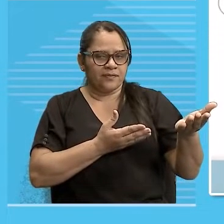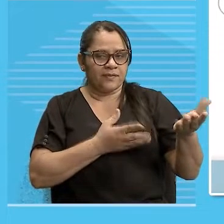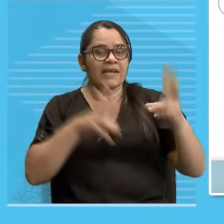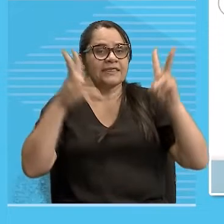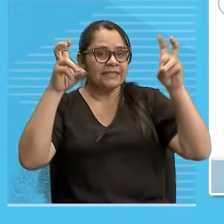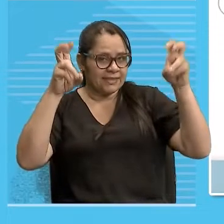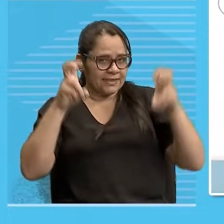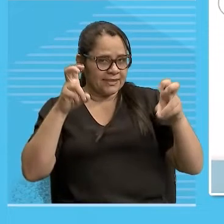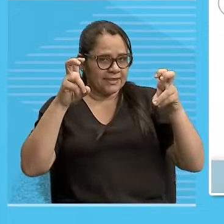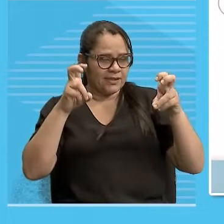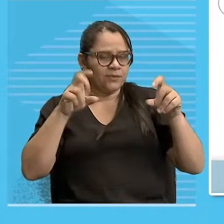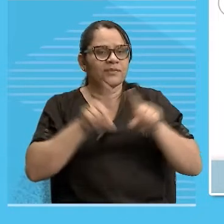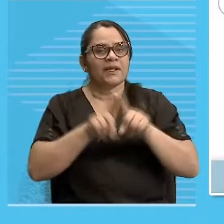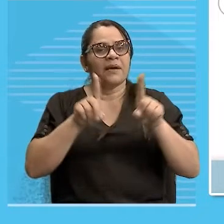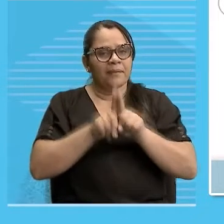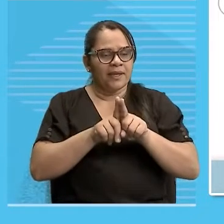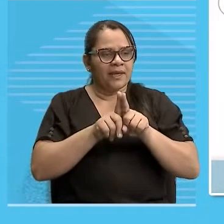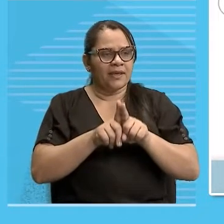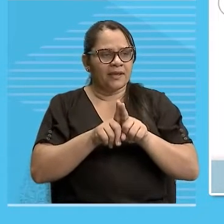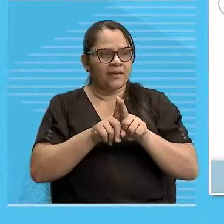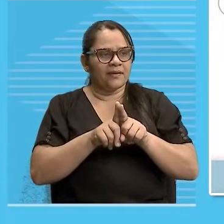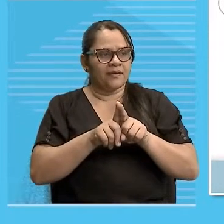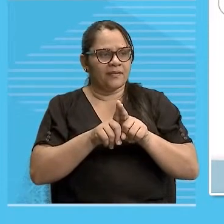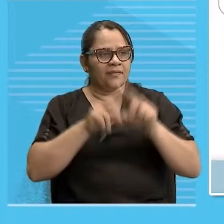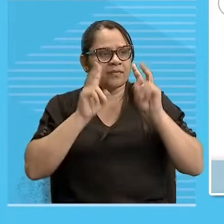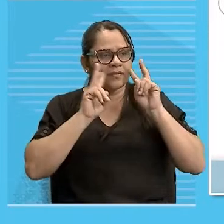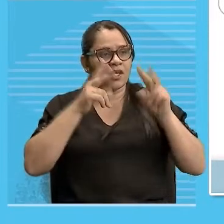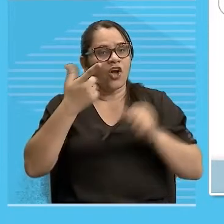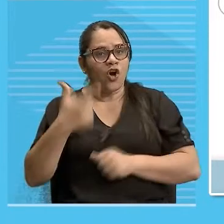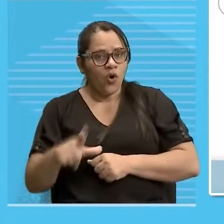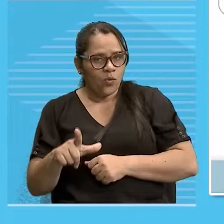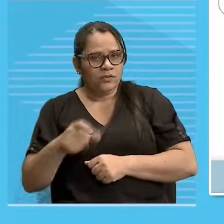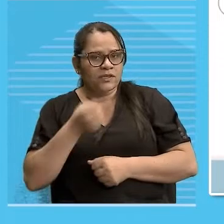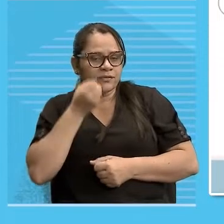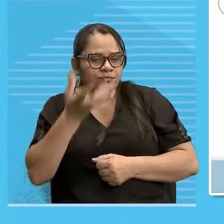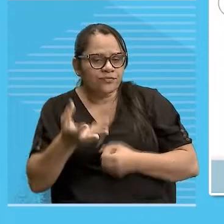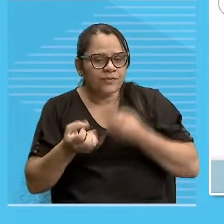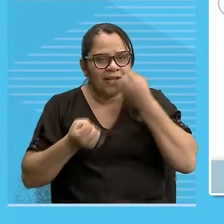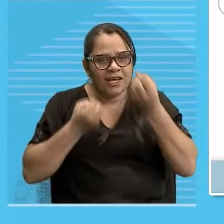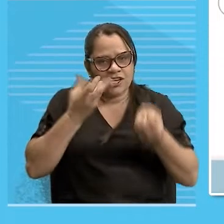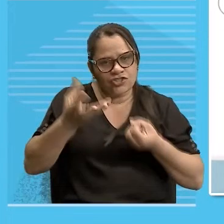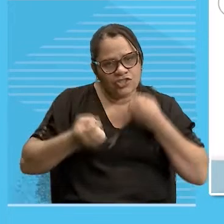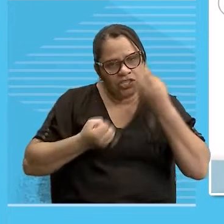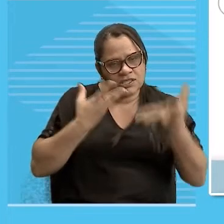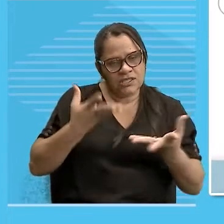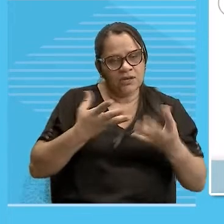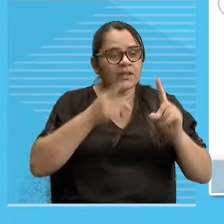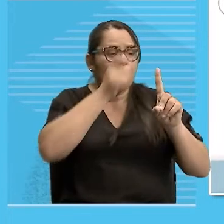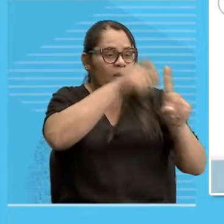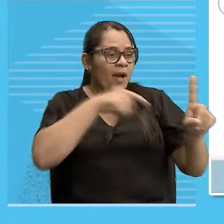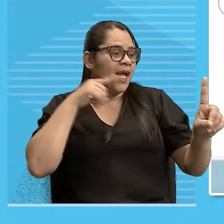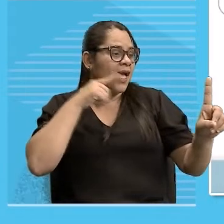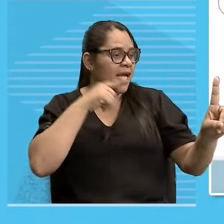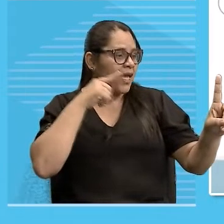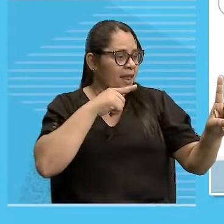Excitação, viva. Psiu. Outra interjeição, ó. É ela chamando minha atenção, ó.